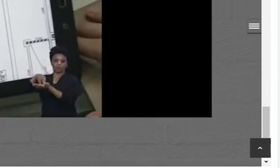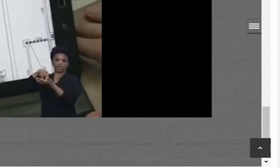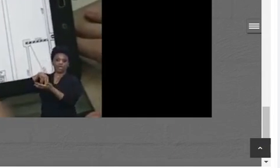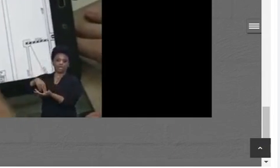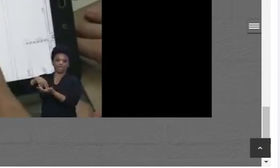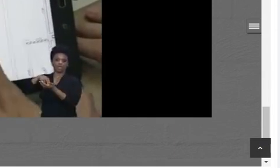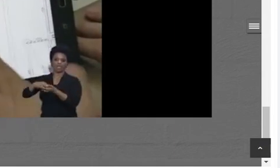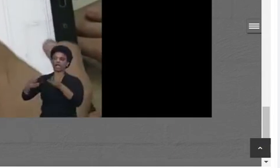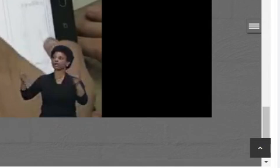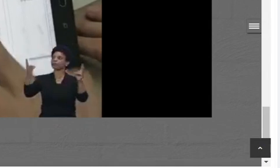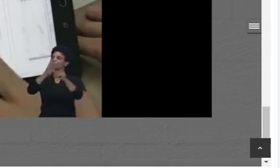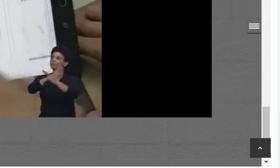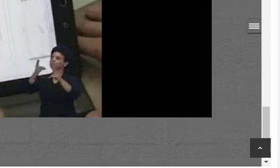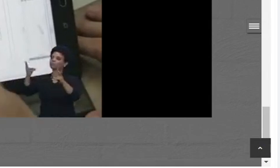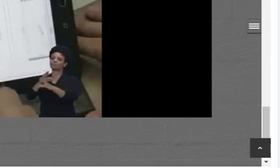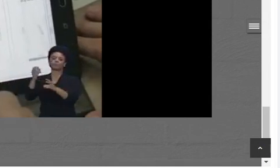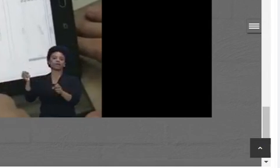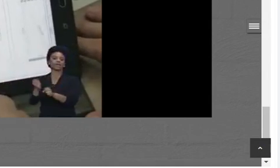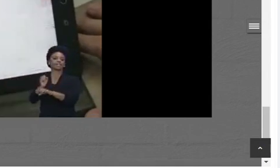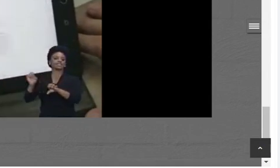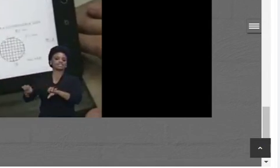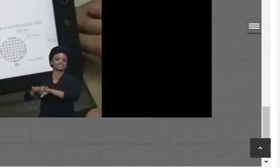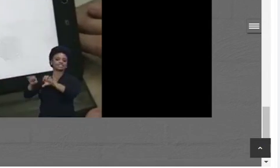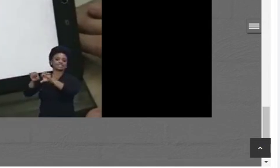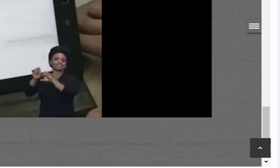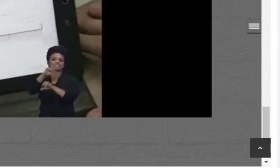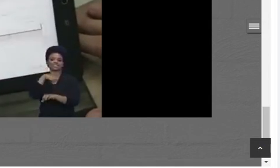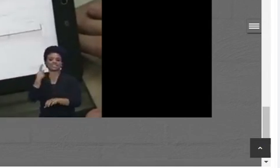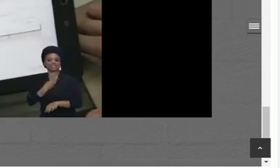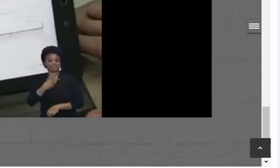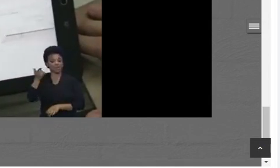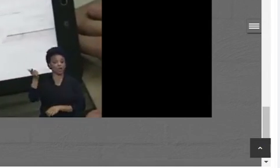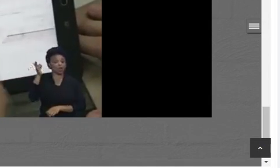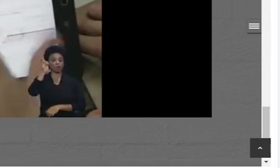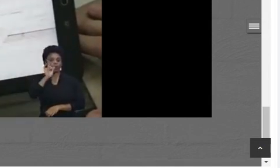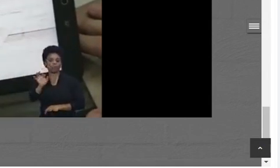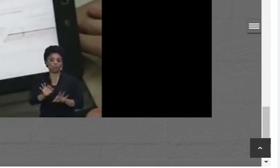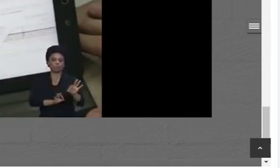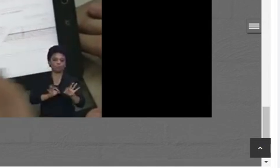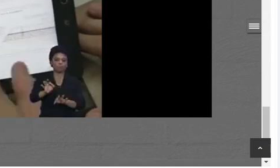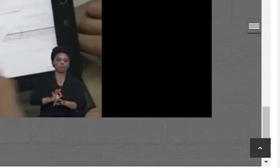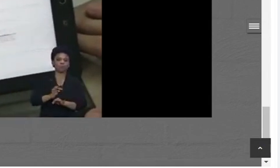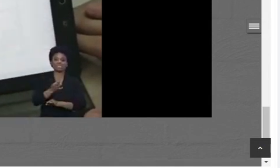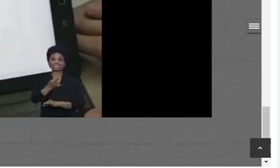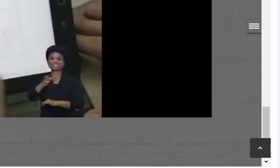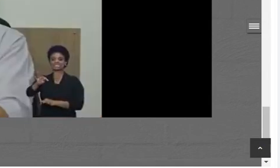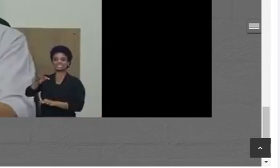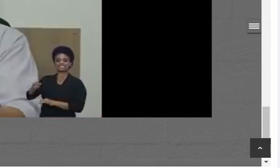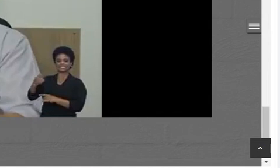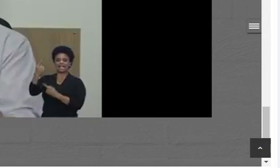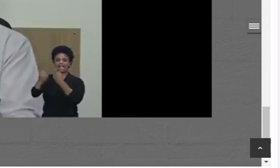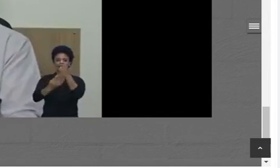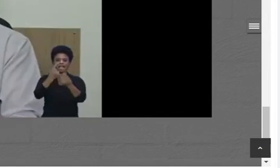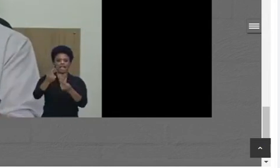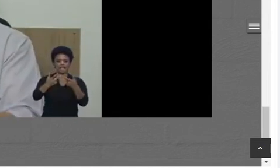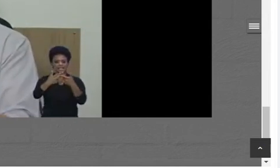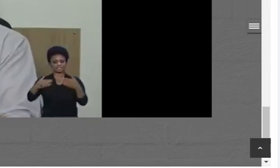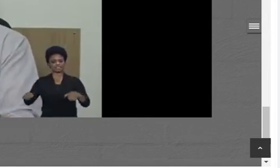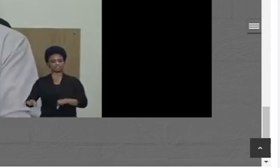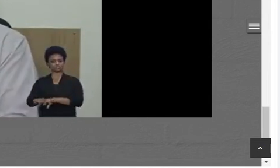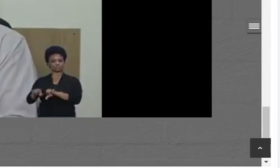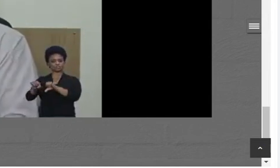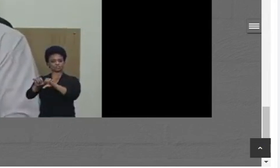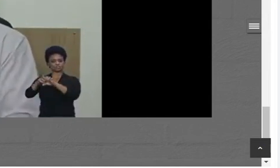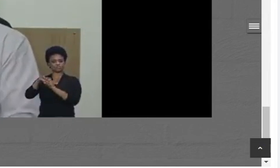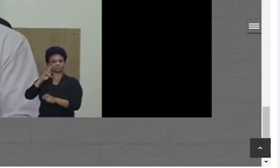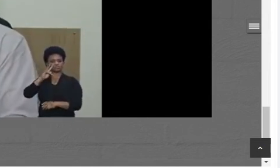vento atuantes numa estrutura e com isso nós vamos conseguir simular as tensões dentro de cada elemento estrutural, facilitando assim o dimensionamento